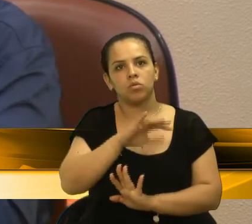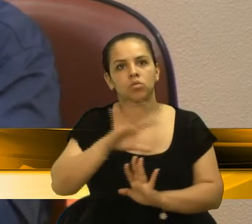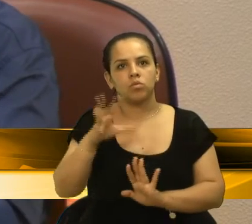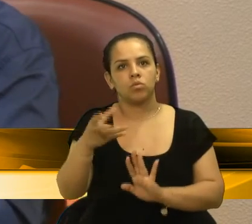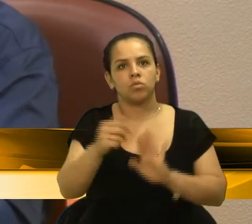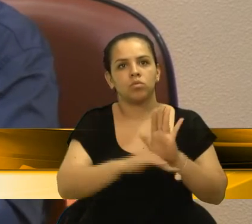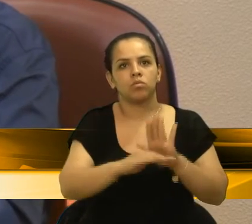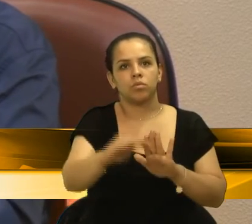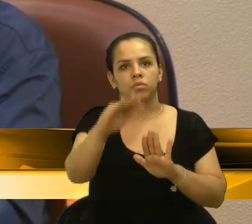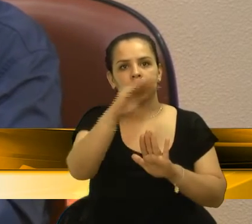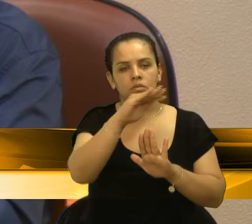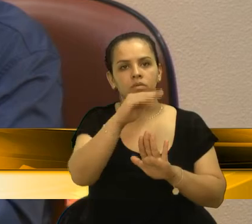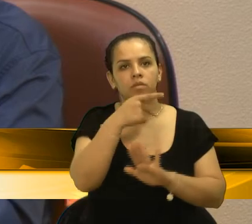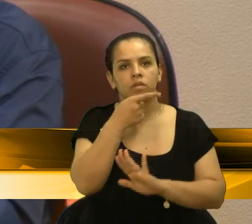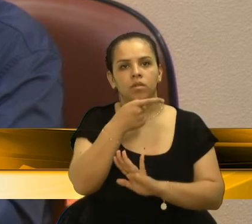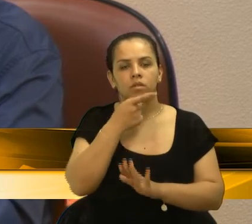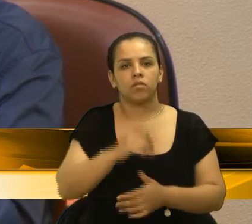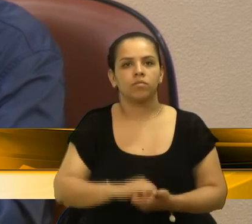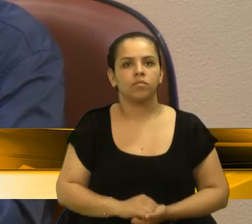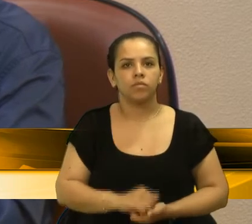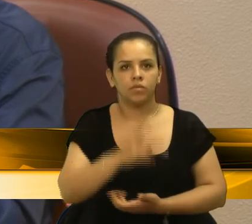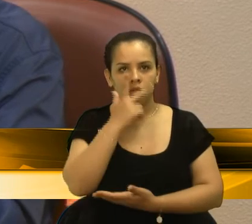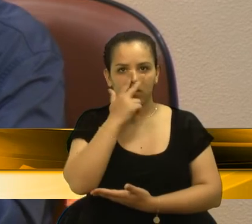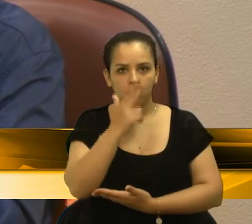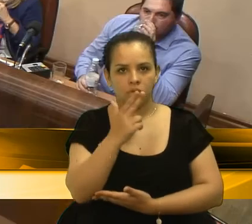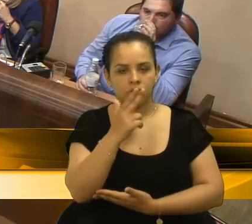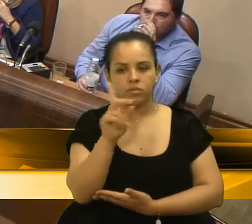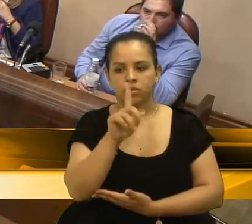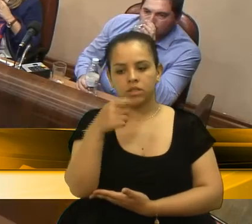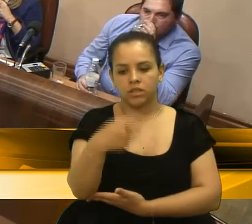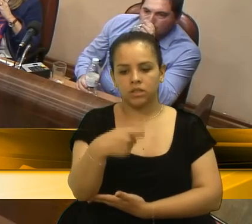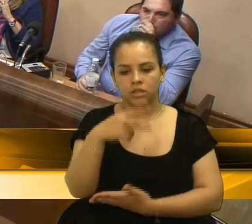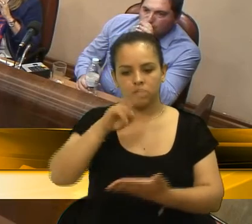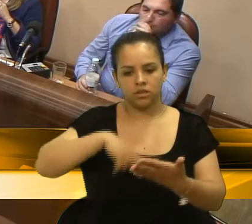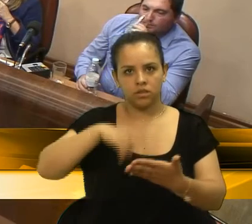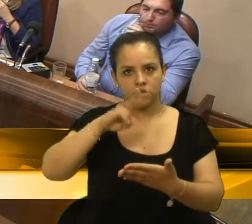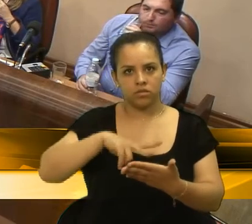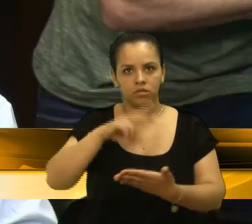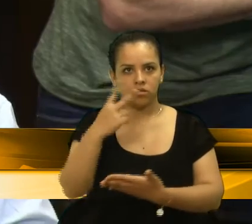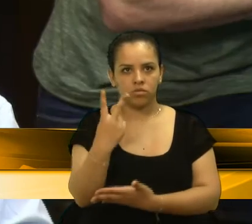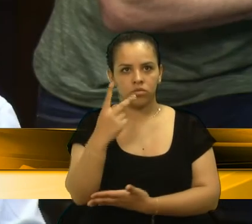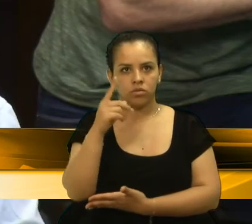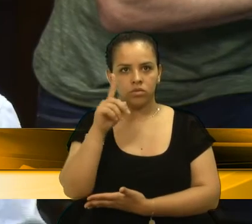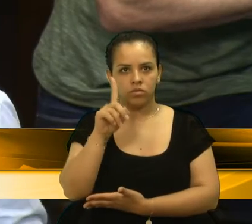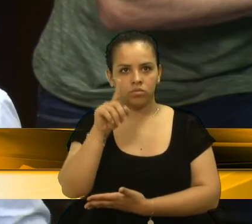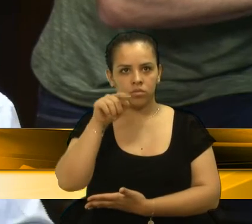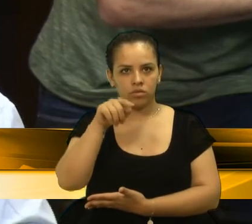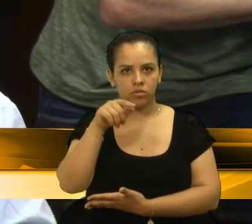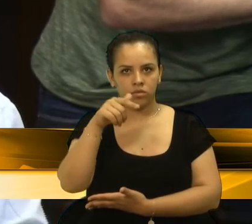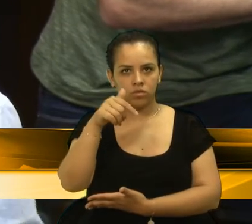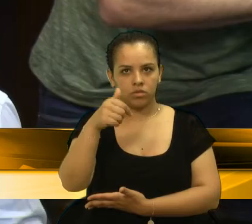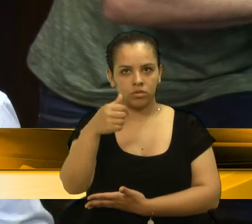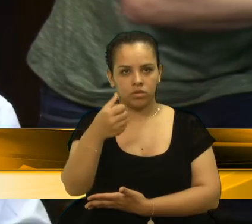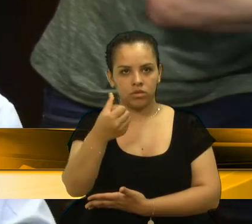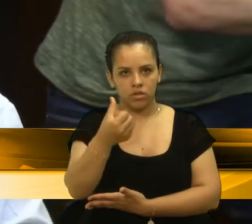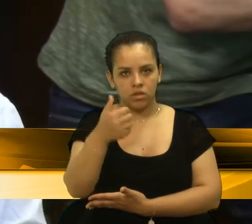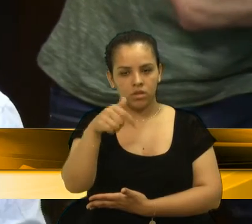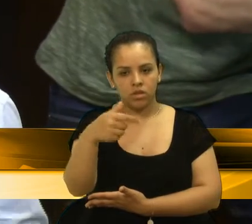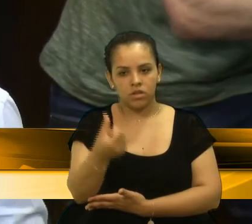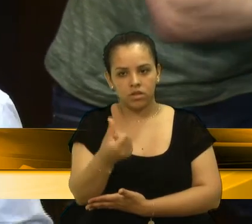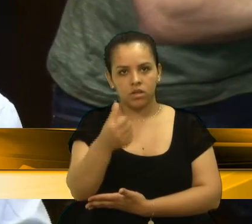mencionados. Da mesma forma, presidente, é desnecessária a leitura das folhas 2176, 77,